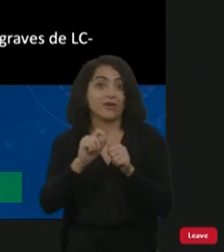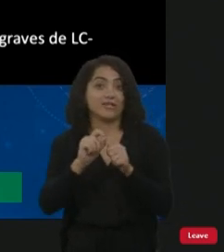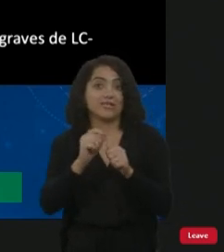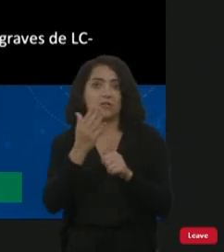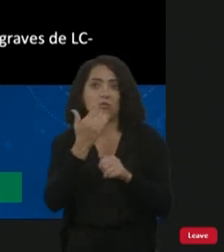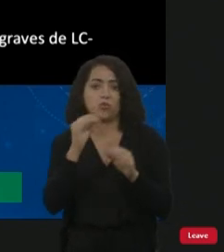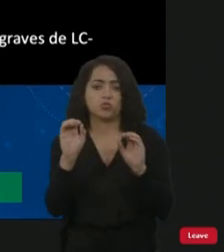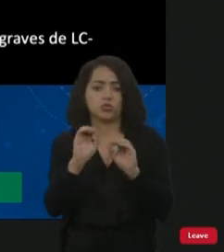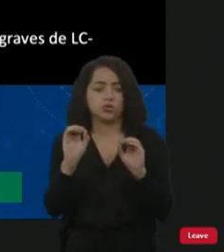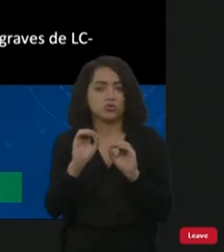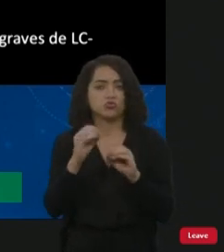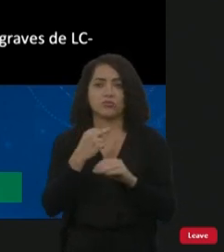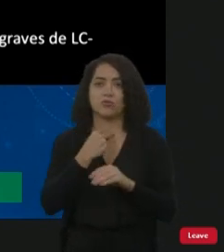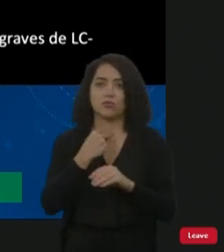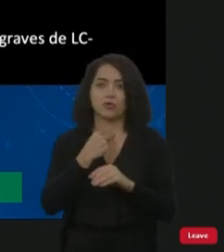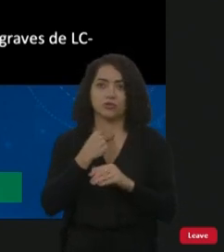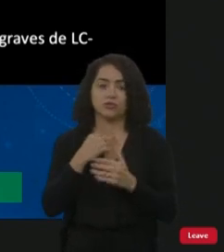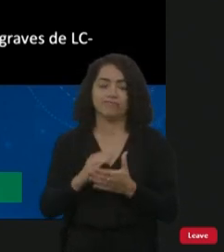de cadeia longa, tá?